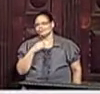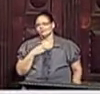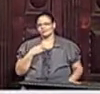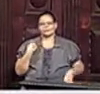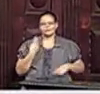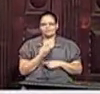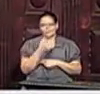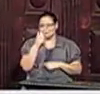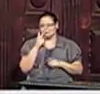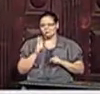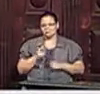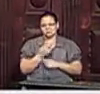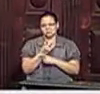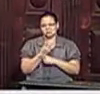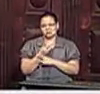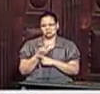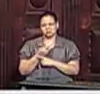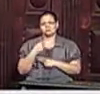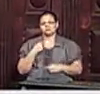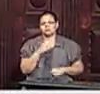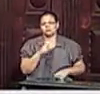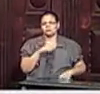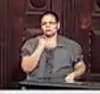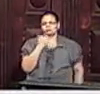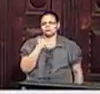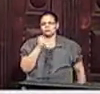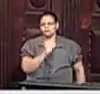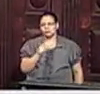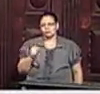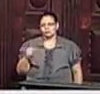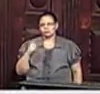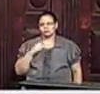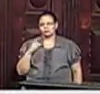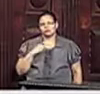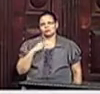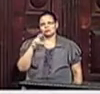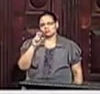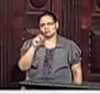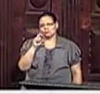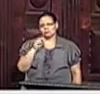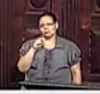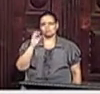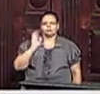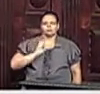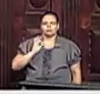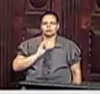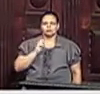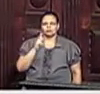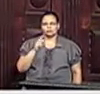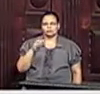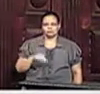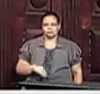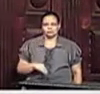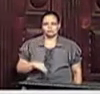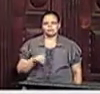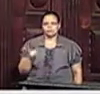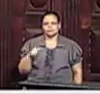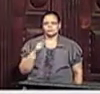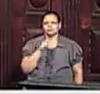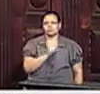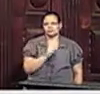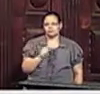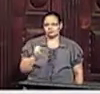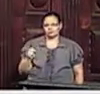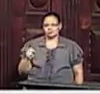E quando a gente tem o índice alarmante de hoje termos 50 policiais militares que foram